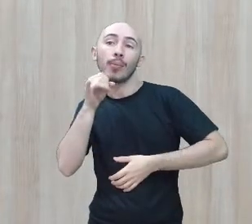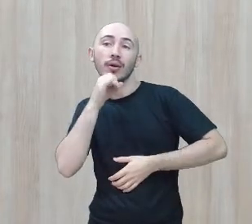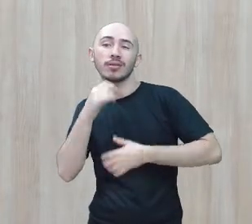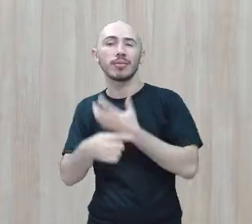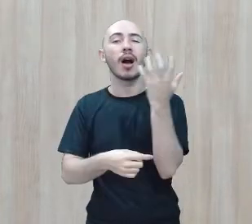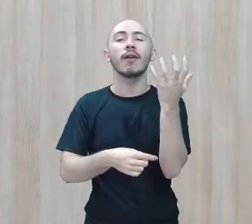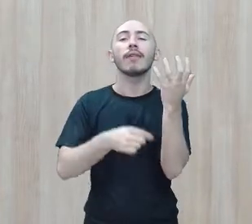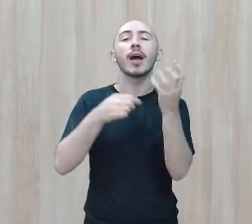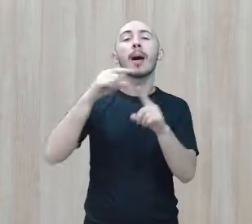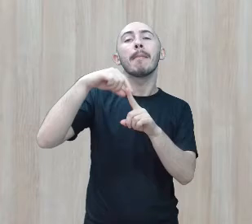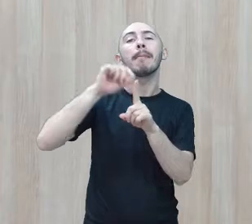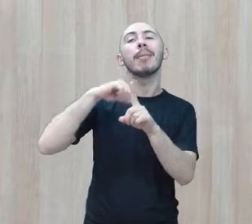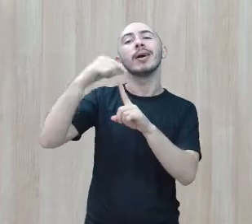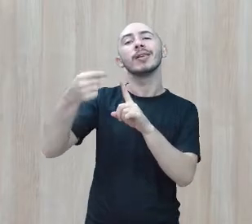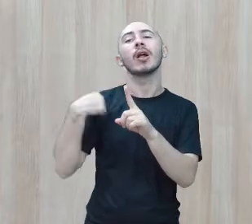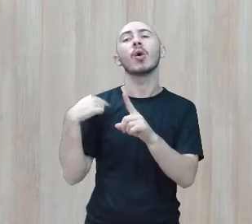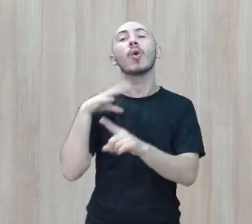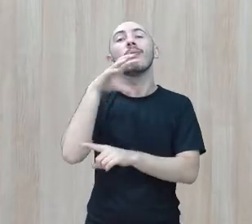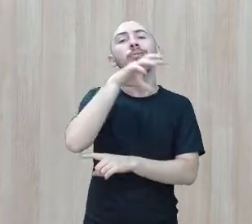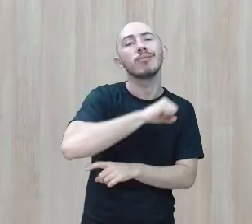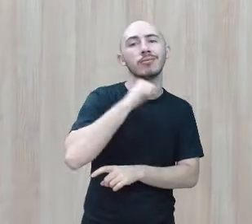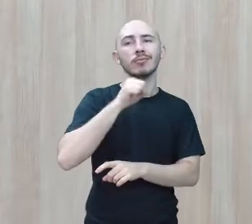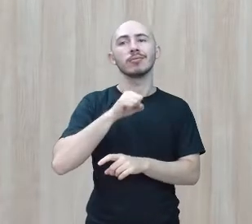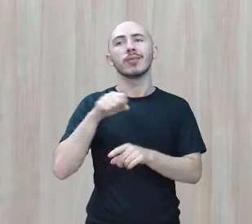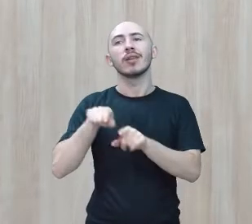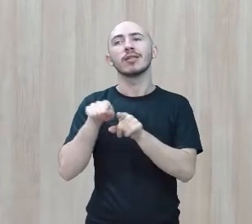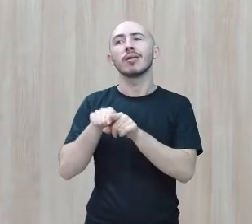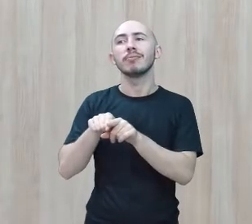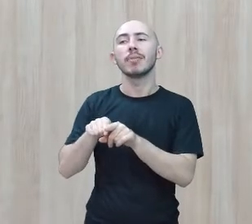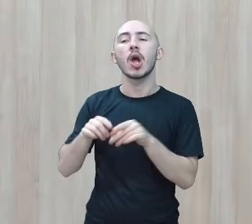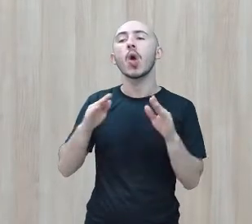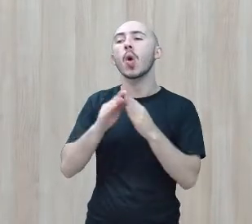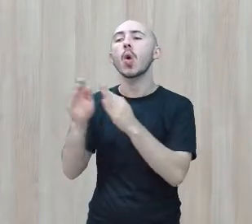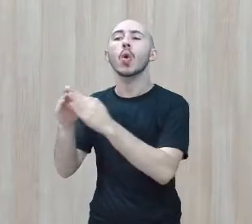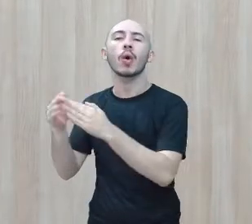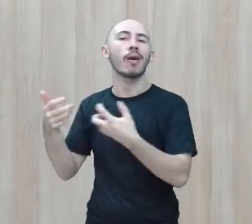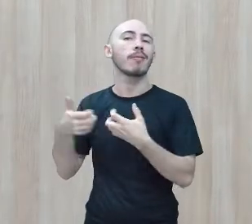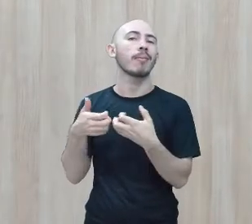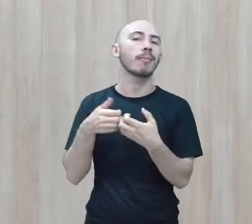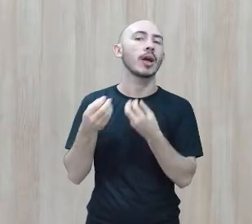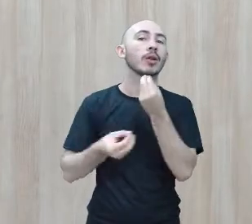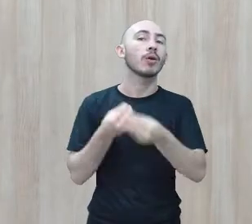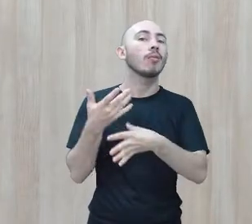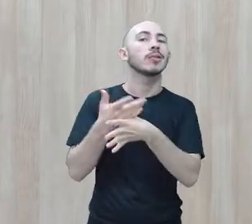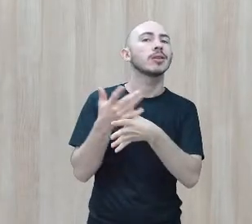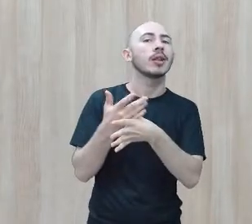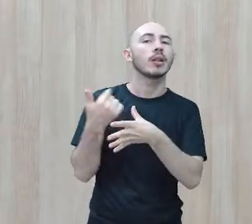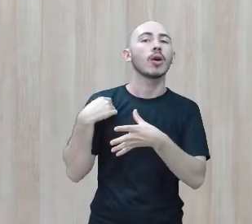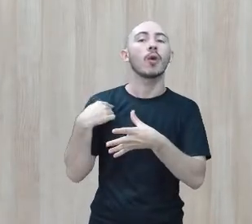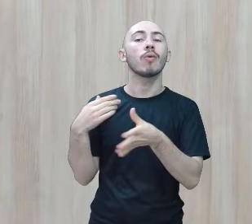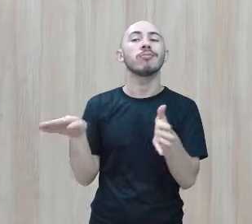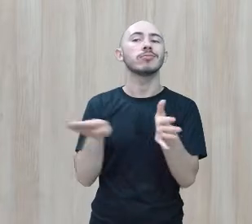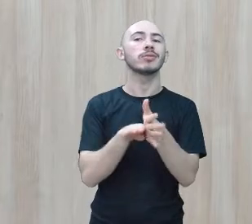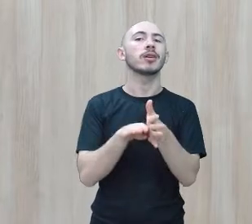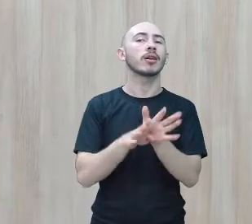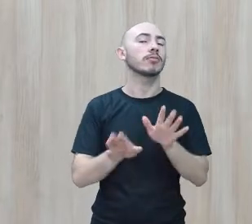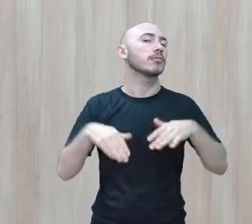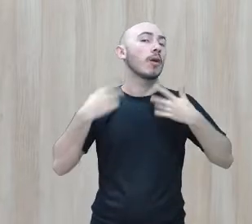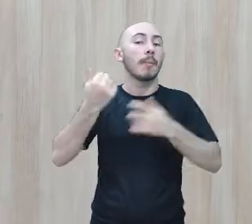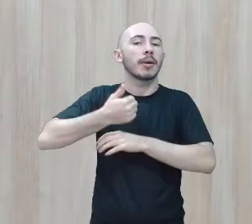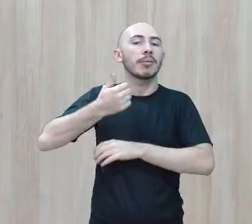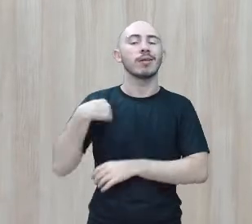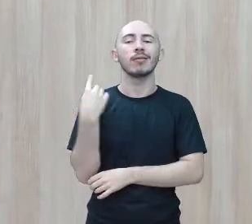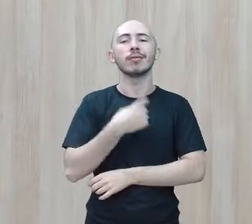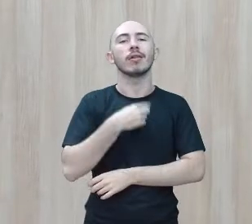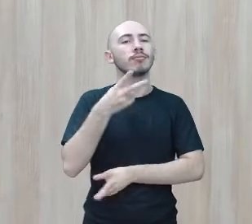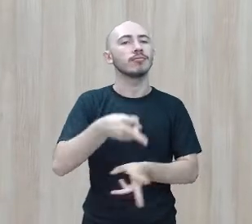daquela área de lá, os sítios que tem ali, a vila que é perto, a cidade, e aí? A primeira coisa que a gente